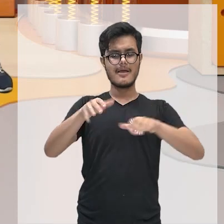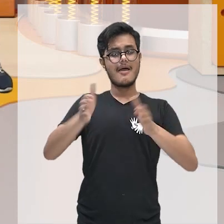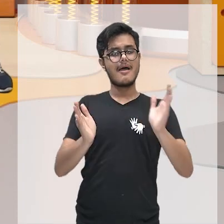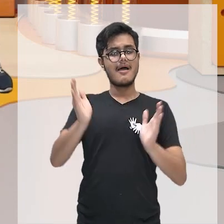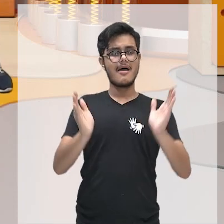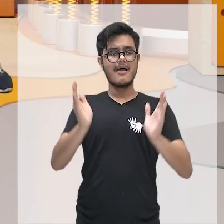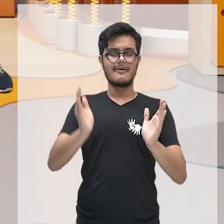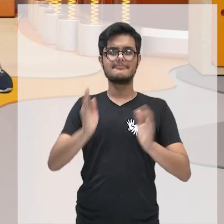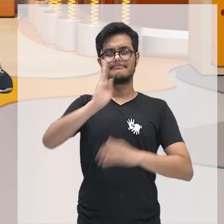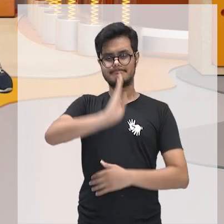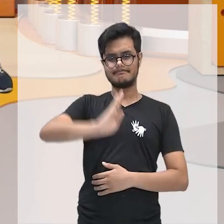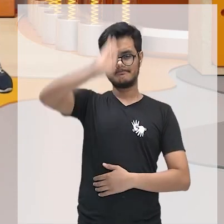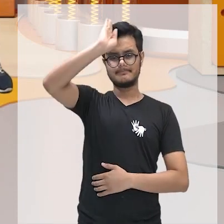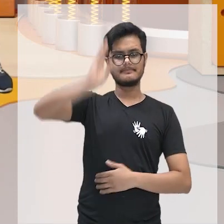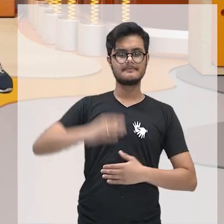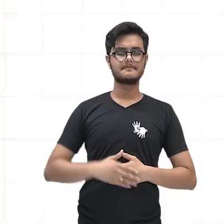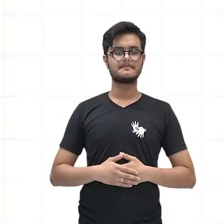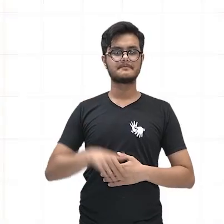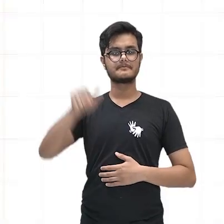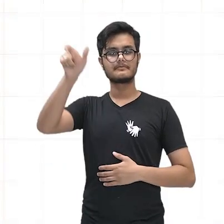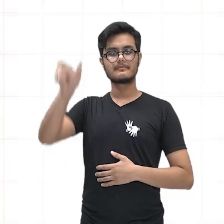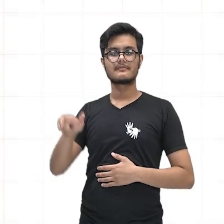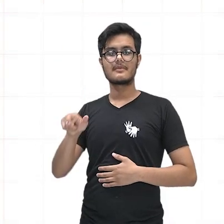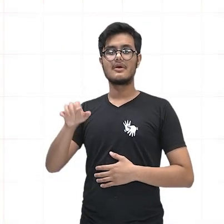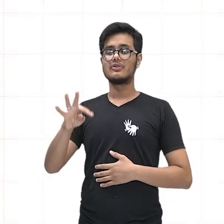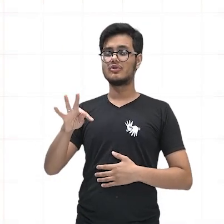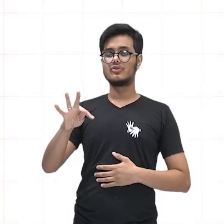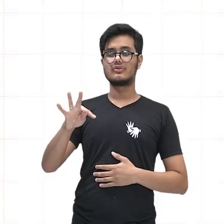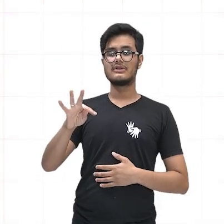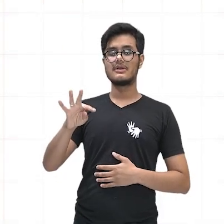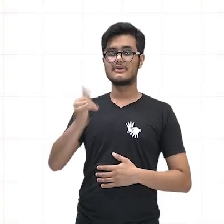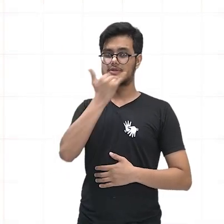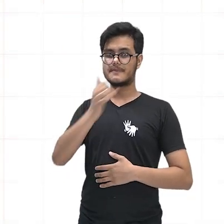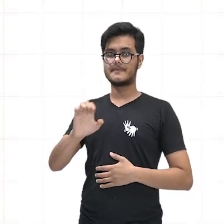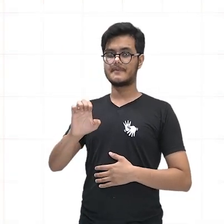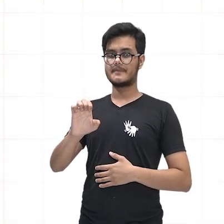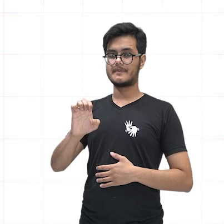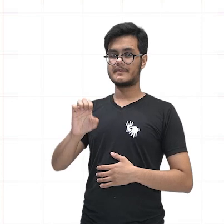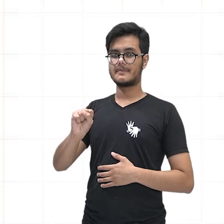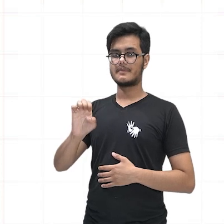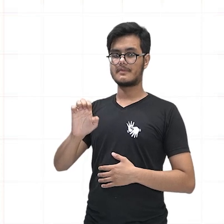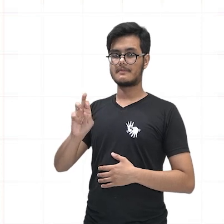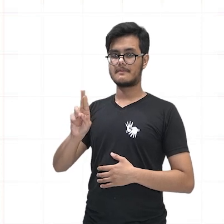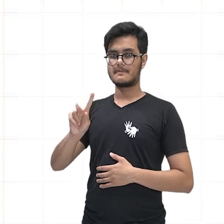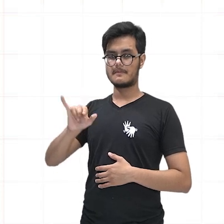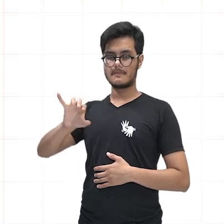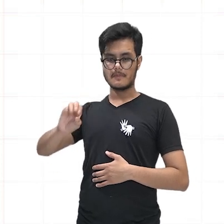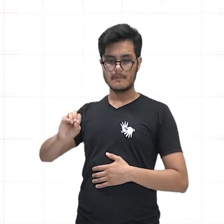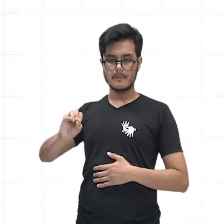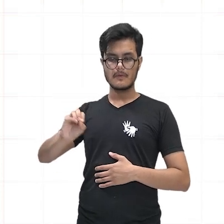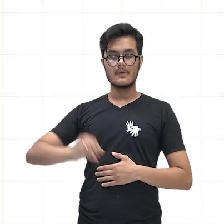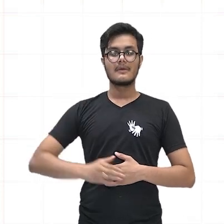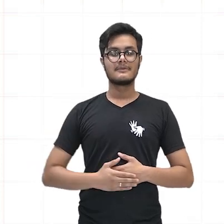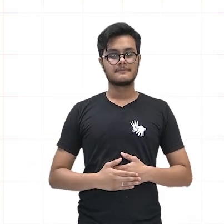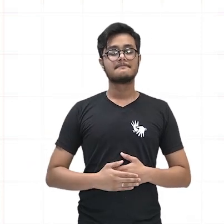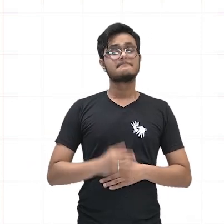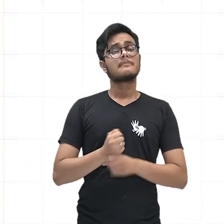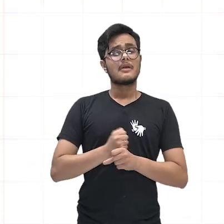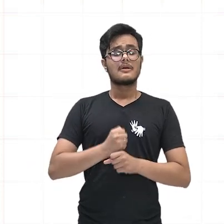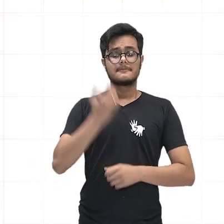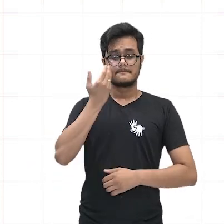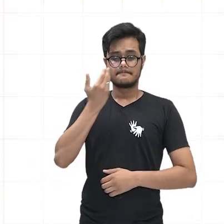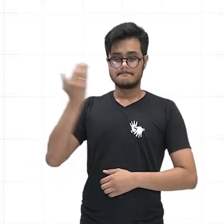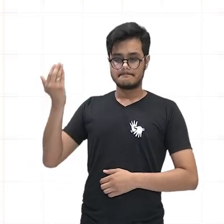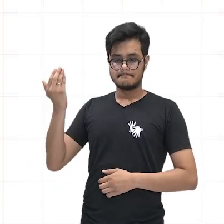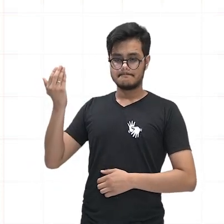gente ainda tem servio Túlio olha só ele iria governar de 578 antes de H